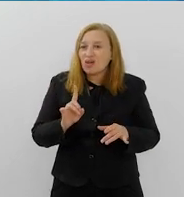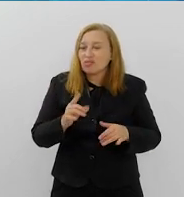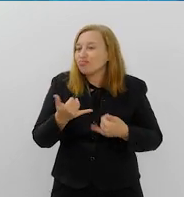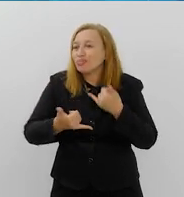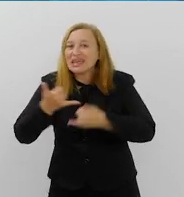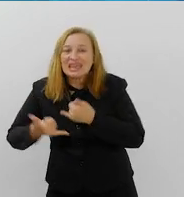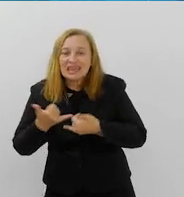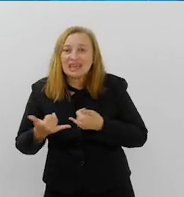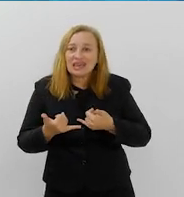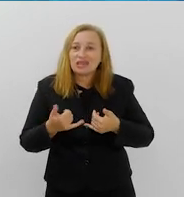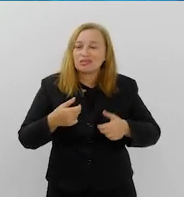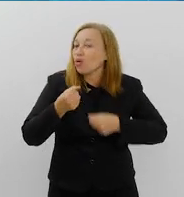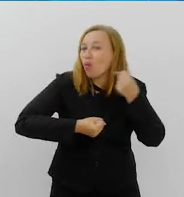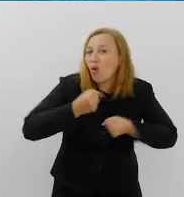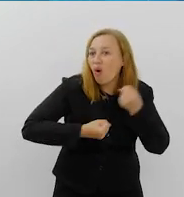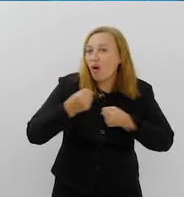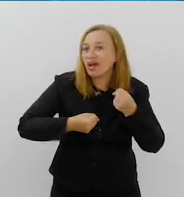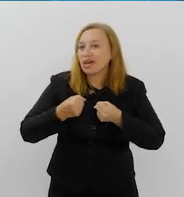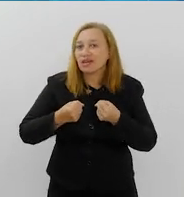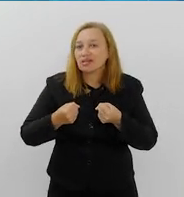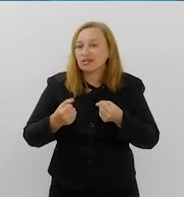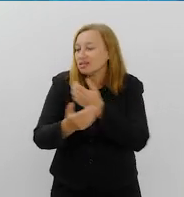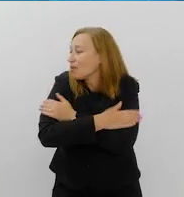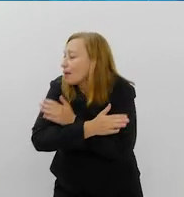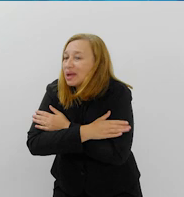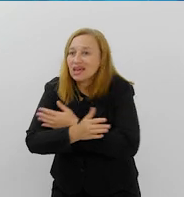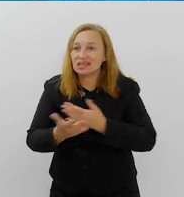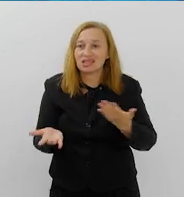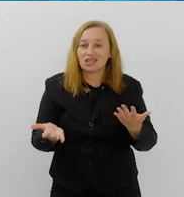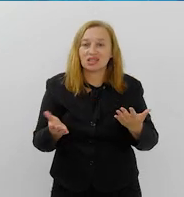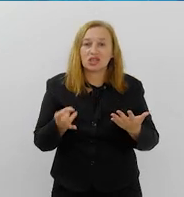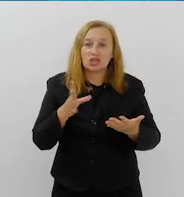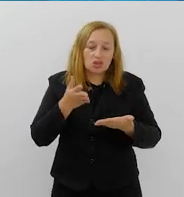de interagir ali na sua rede,